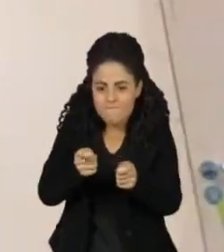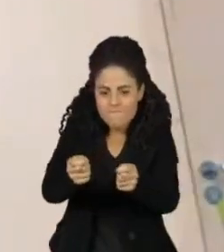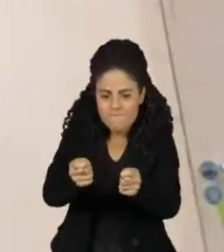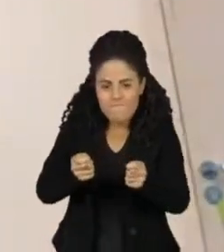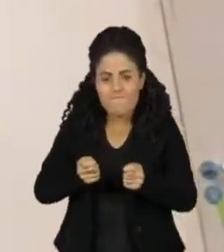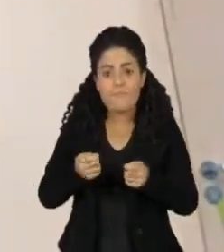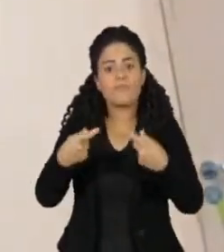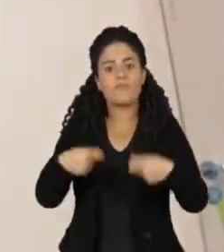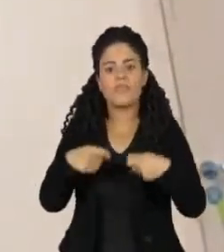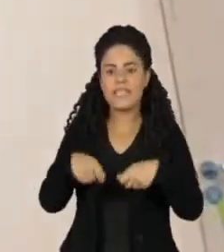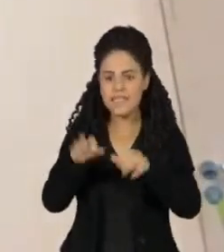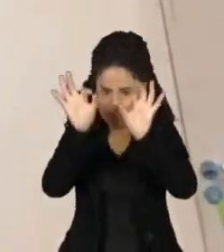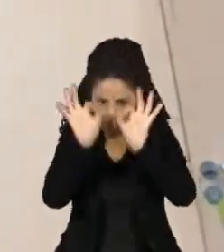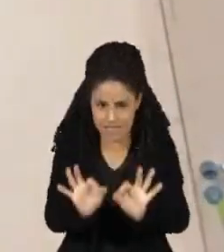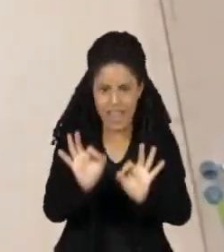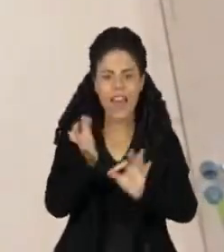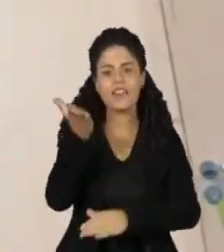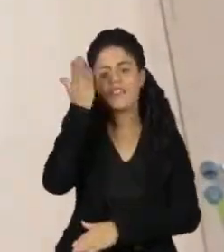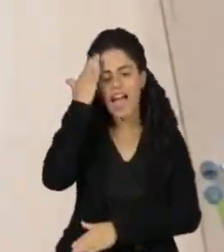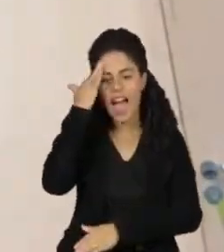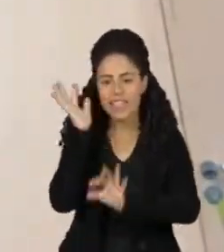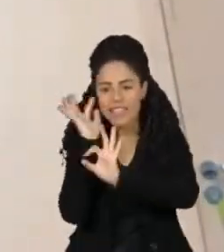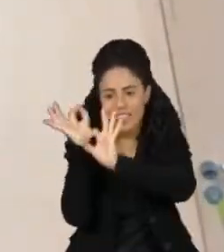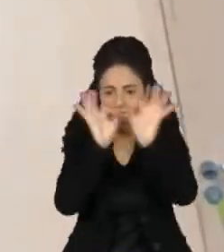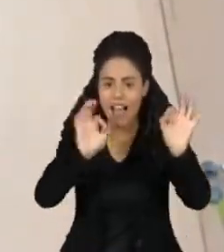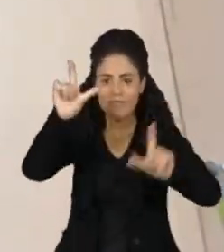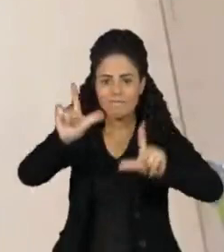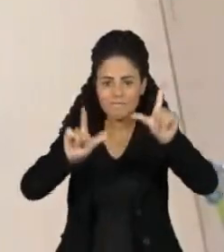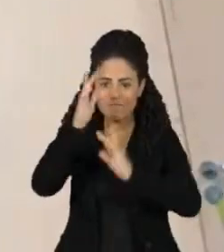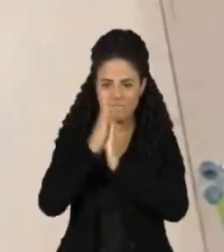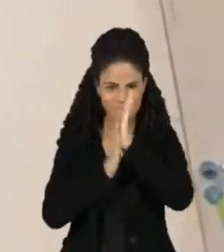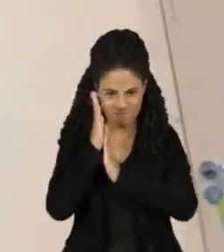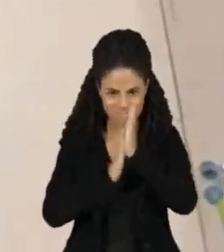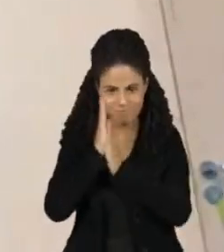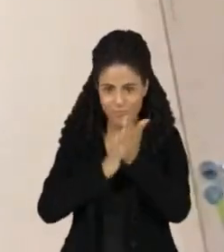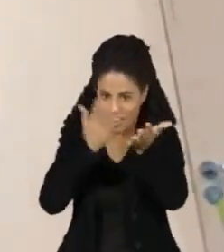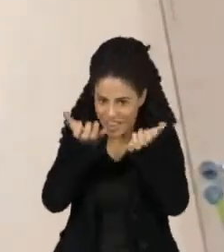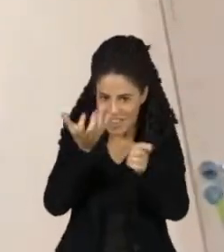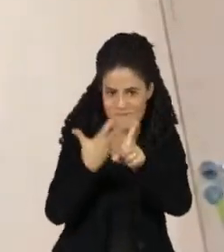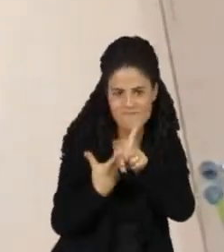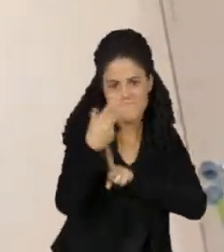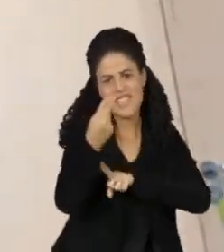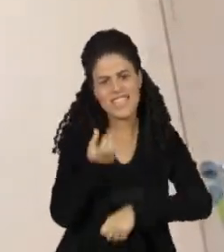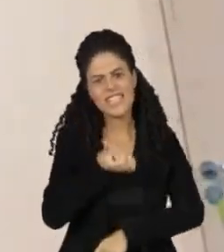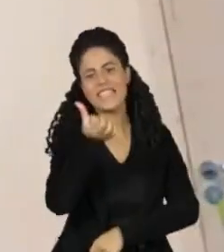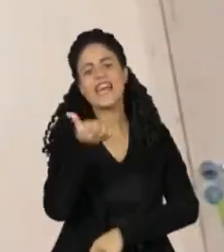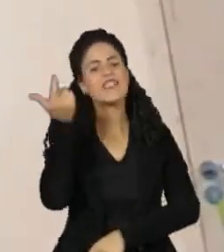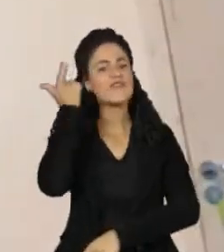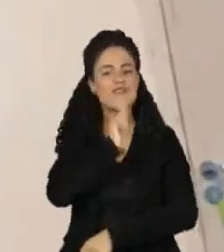tem que fazer a última Copa a gente tem que fazer justiça recuperar o título de país do futebol